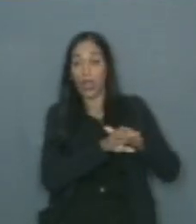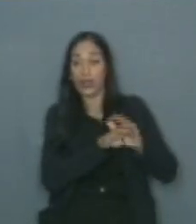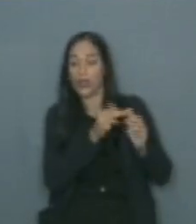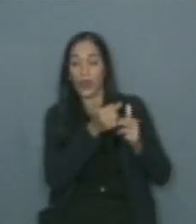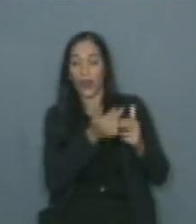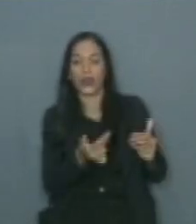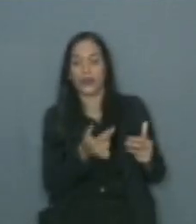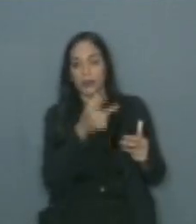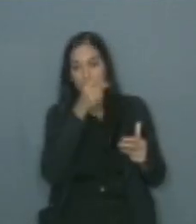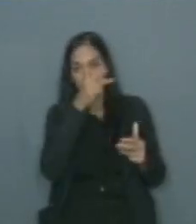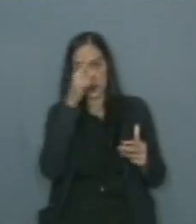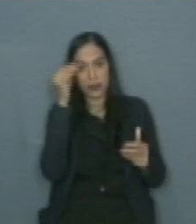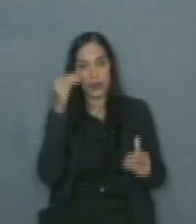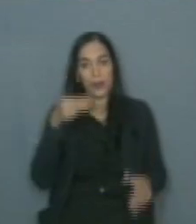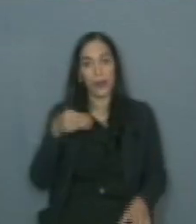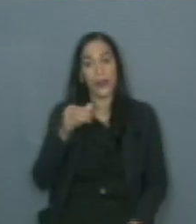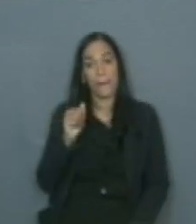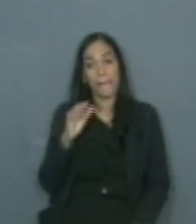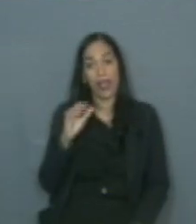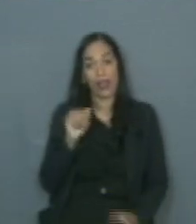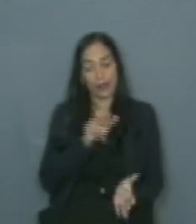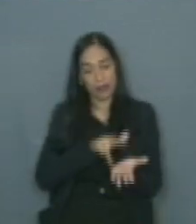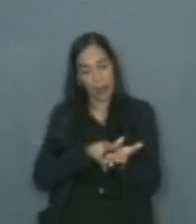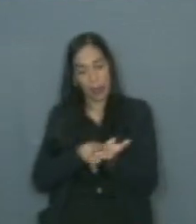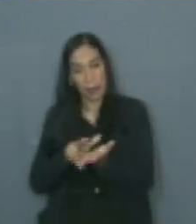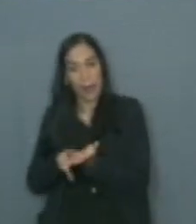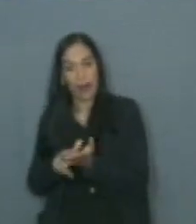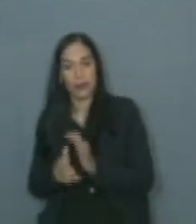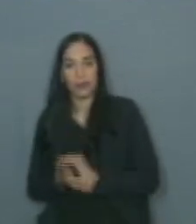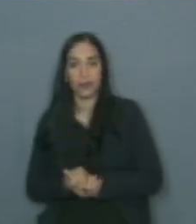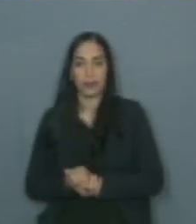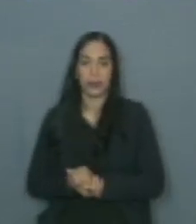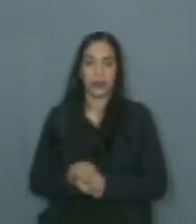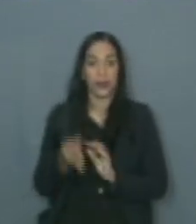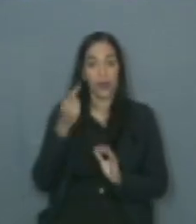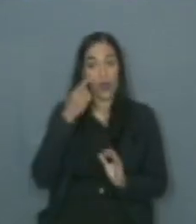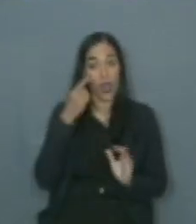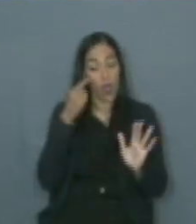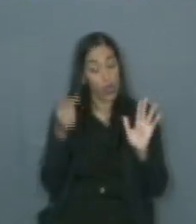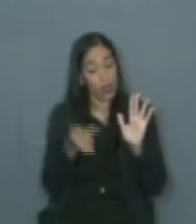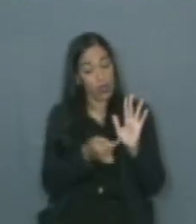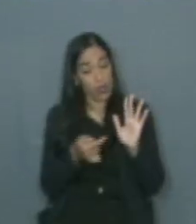ó, maca hospitalar. Mas não para por aí, não. Olhem isso daqui.